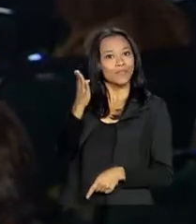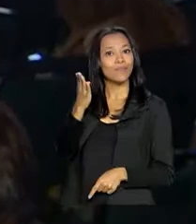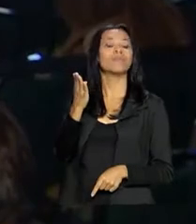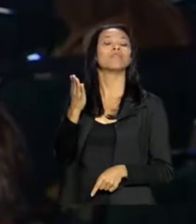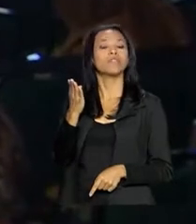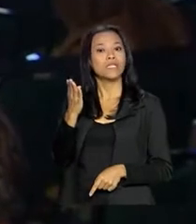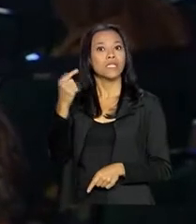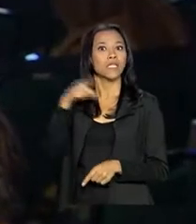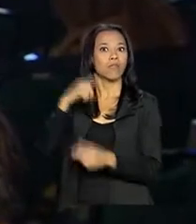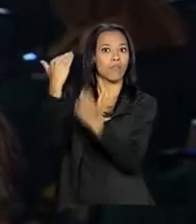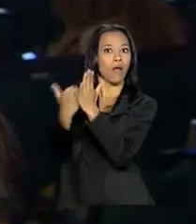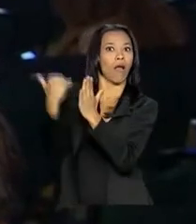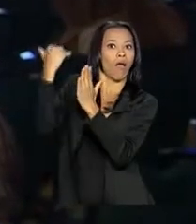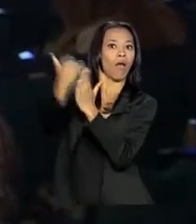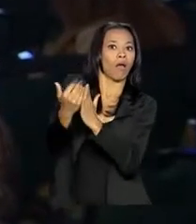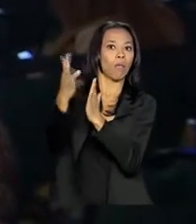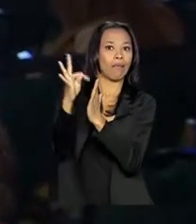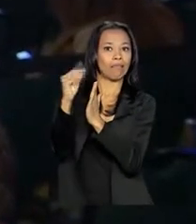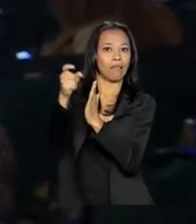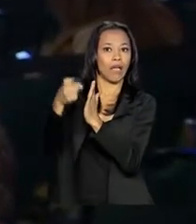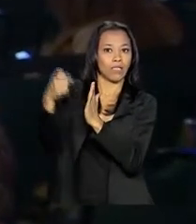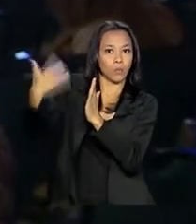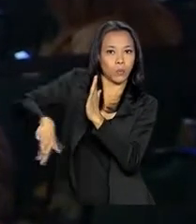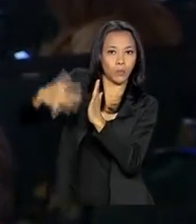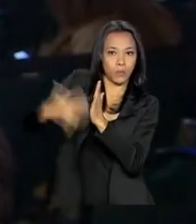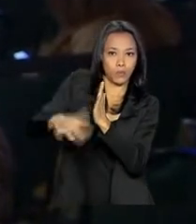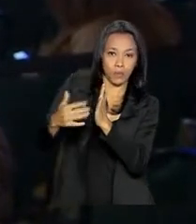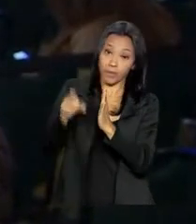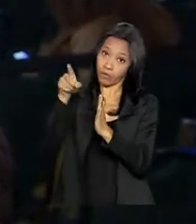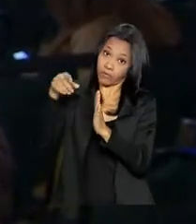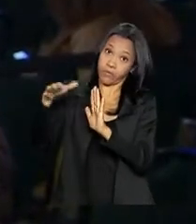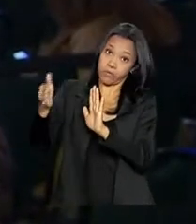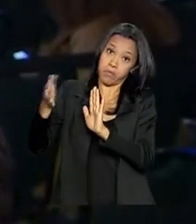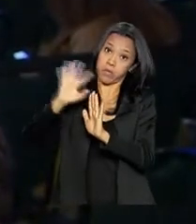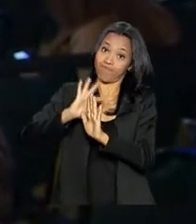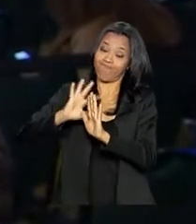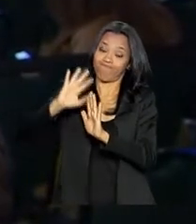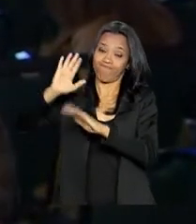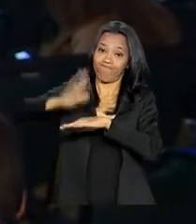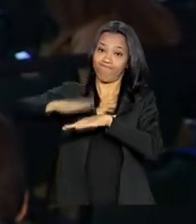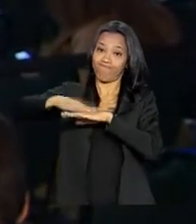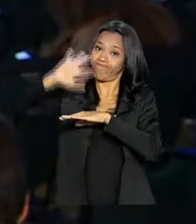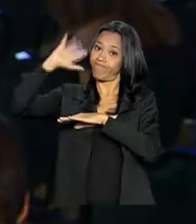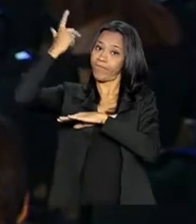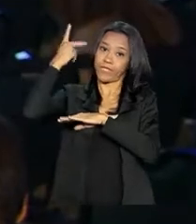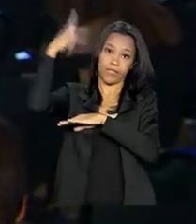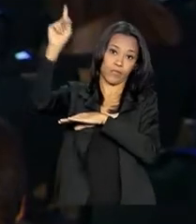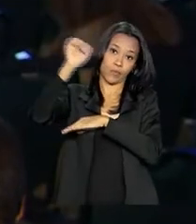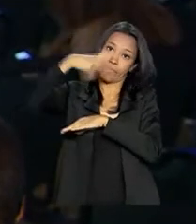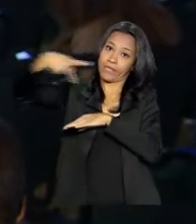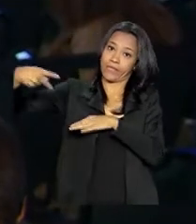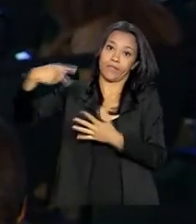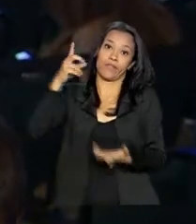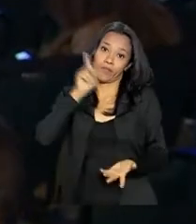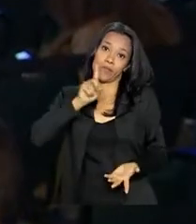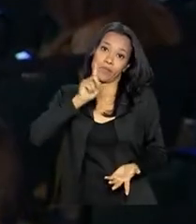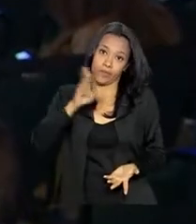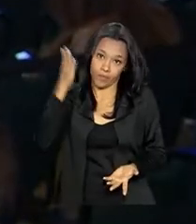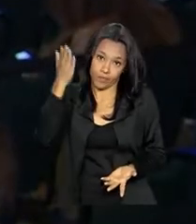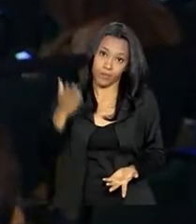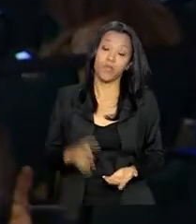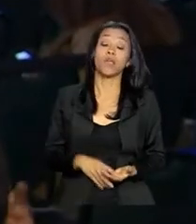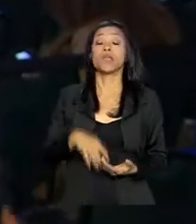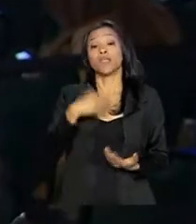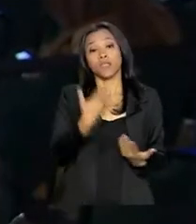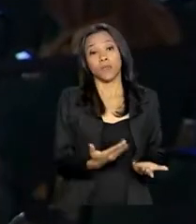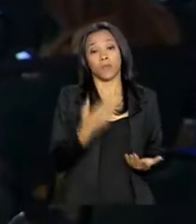a sobretaxar o aço brasileiro, uma medida tomada pelo presidente norte-americano Donald Trump. O presidente